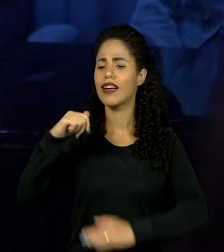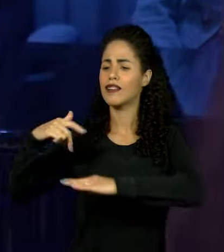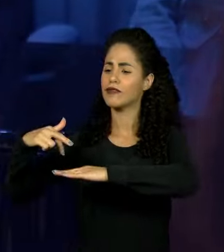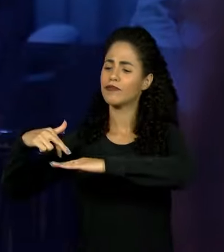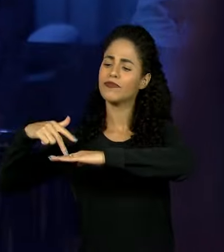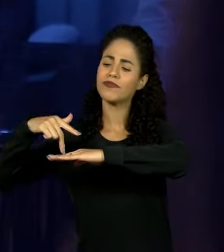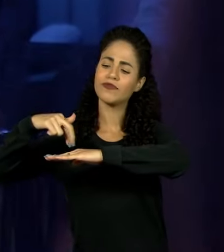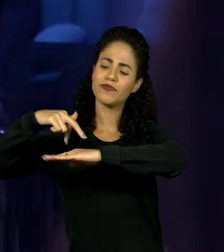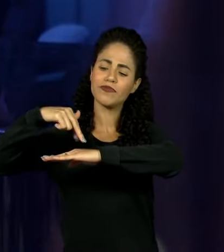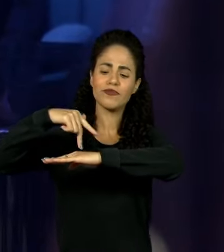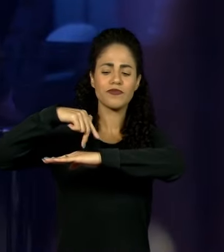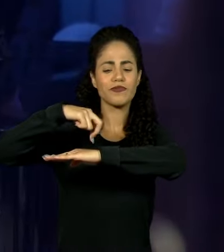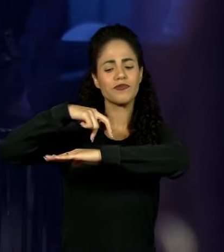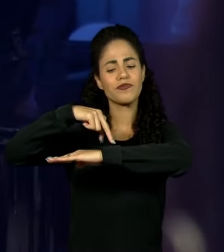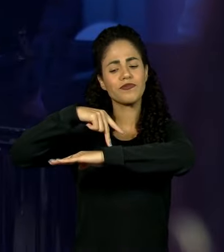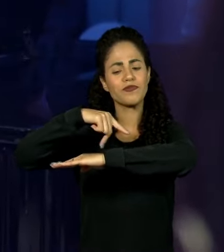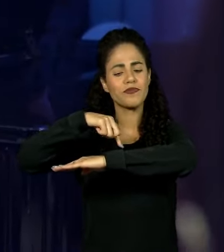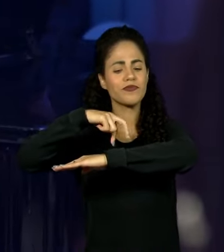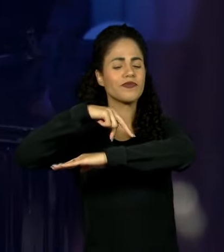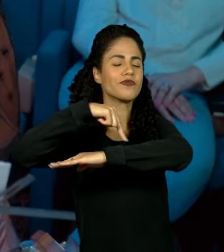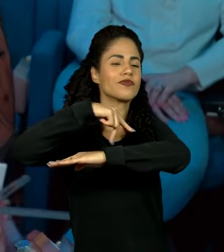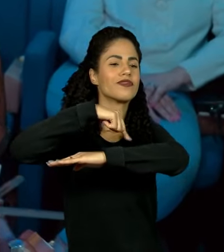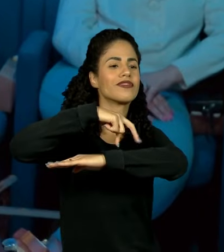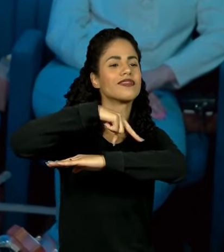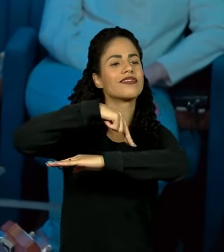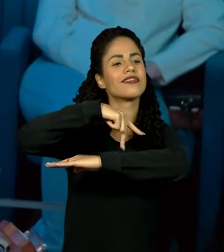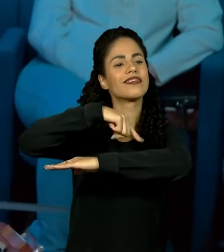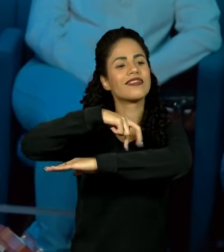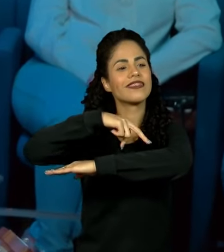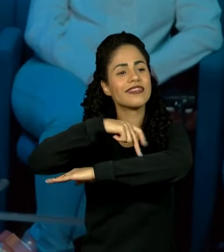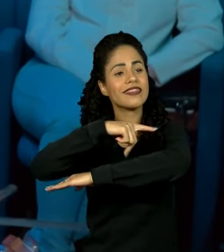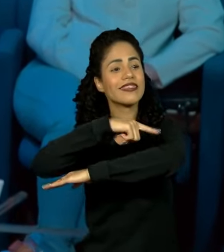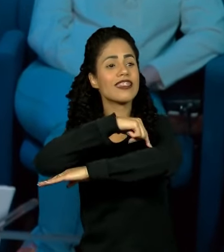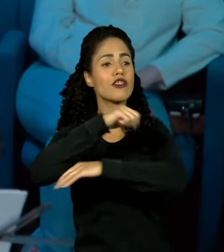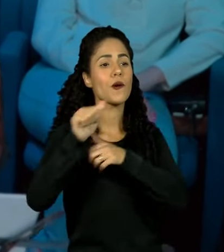passa num doce balanço caminho